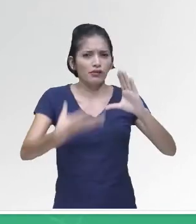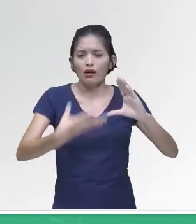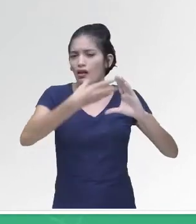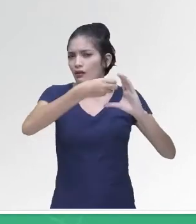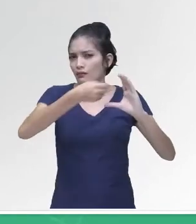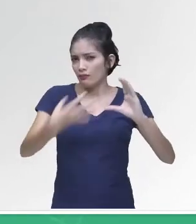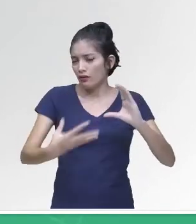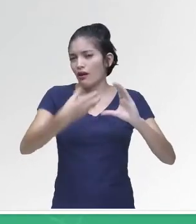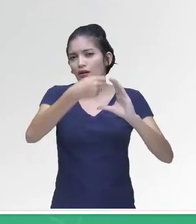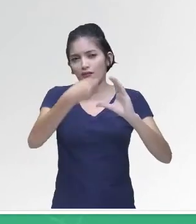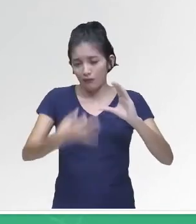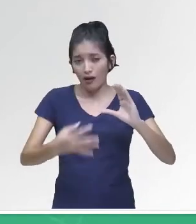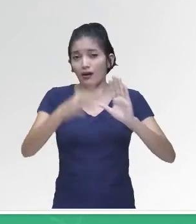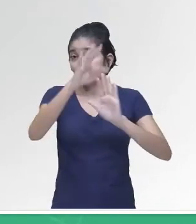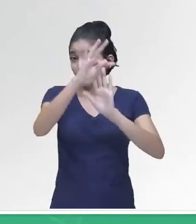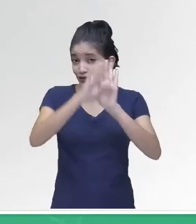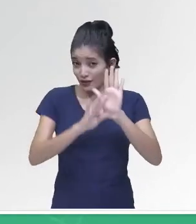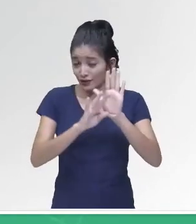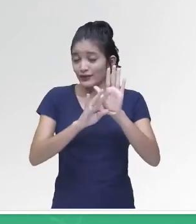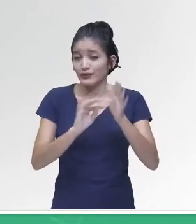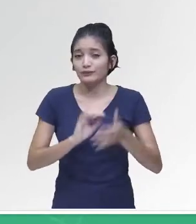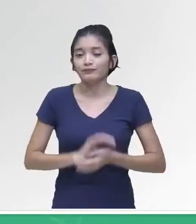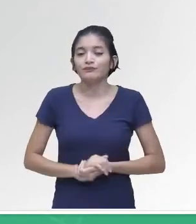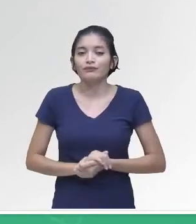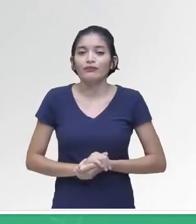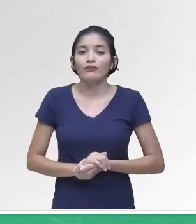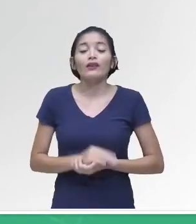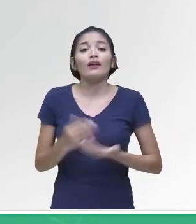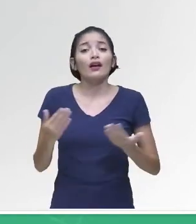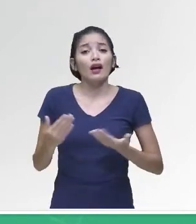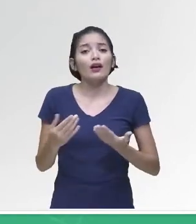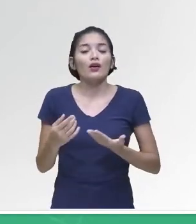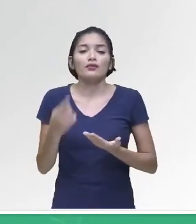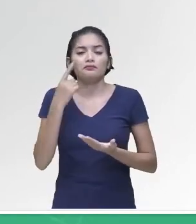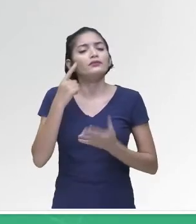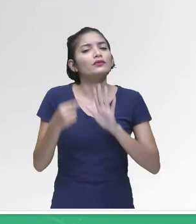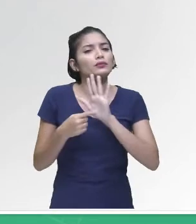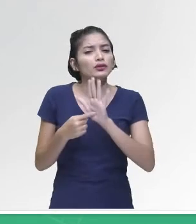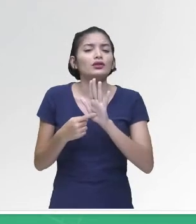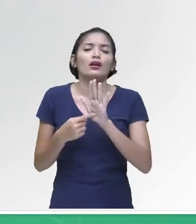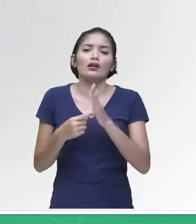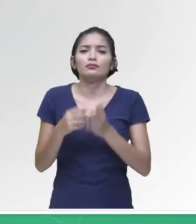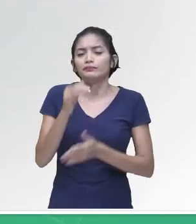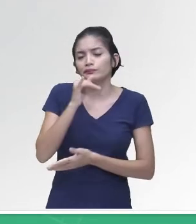esse texto, esse gênero textual, a gente vai agora então ver um exemplo. Olha só.